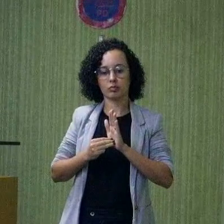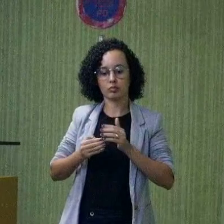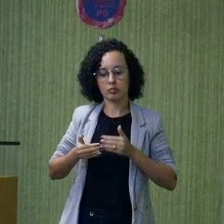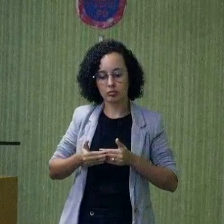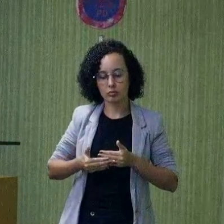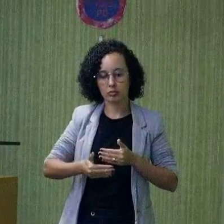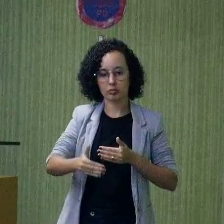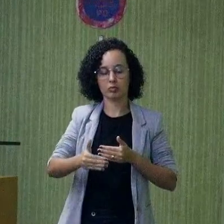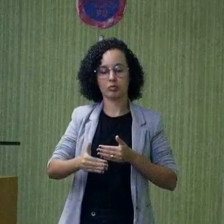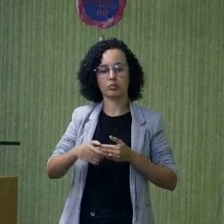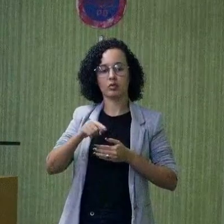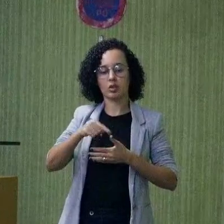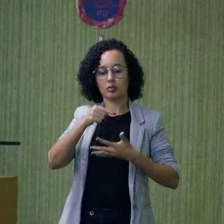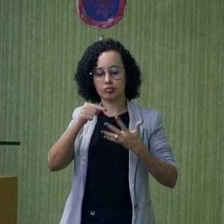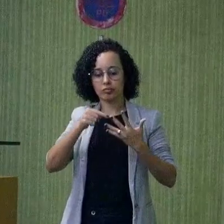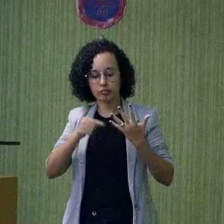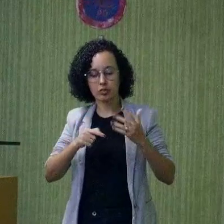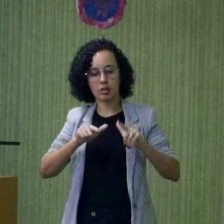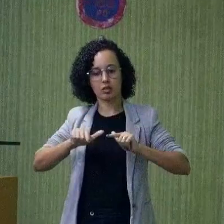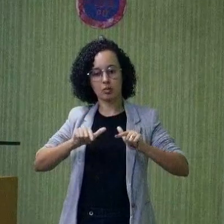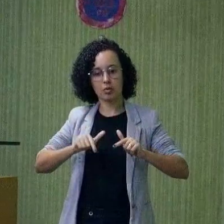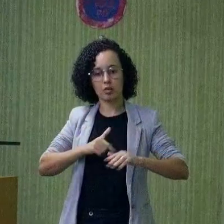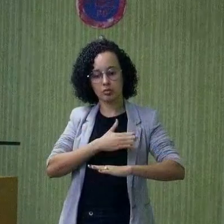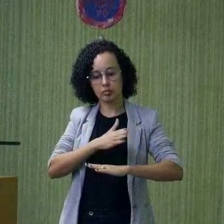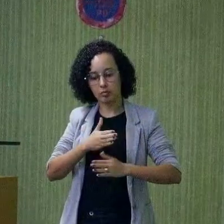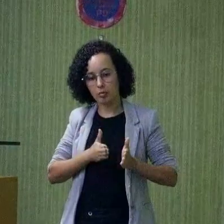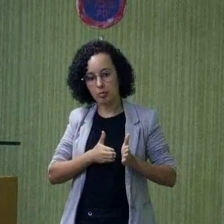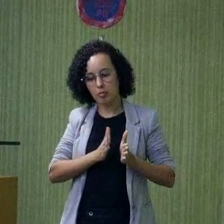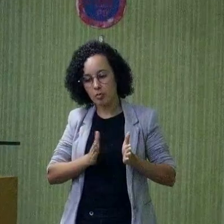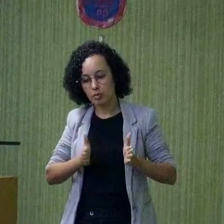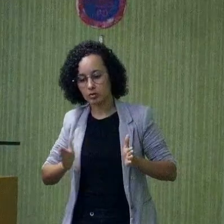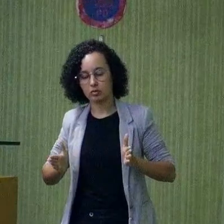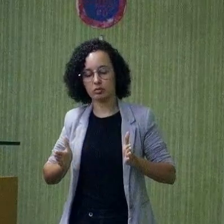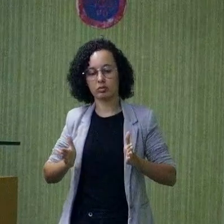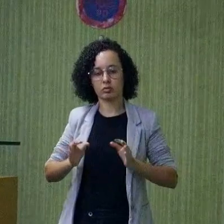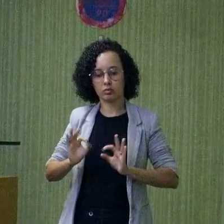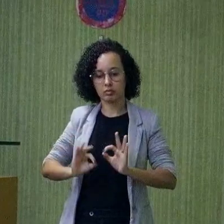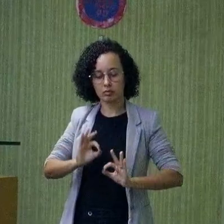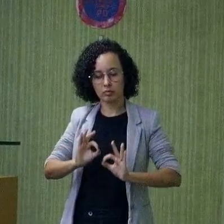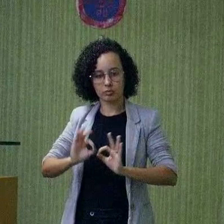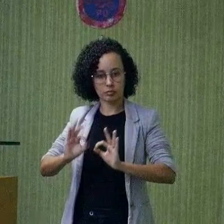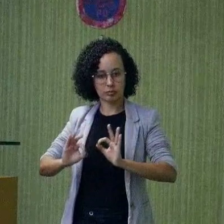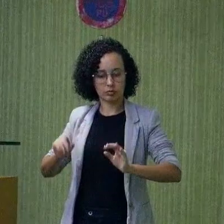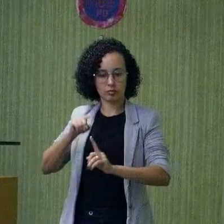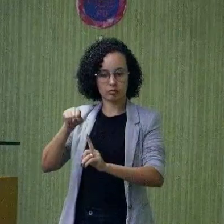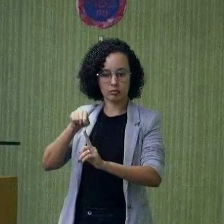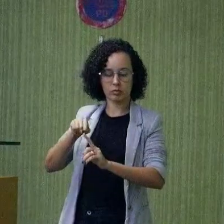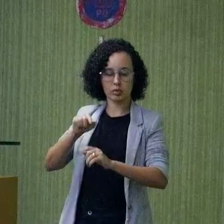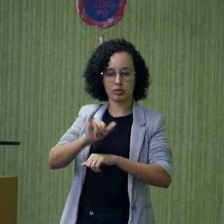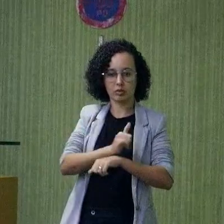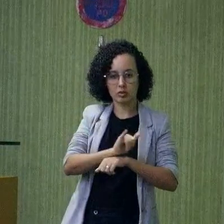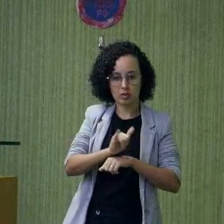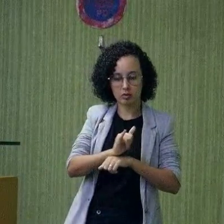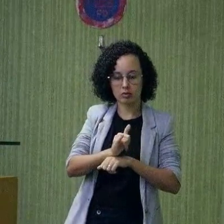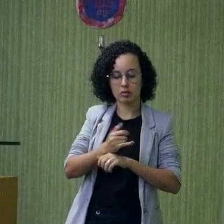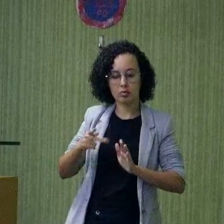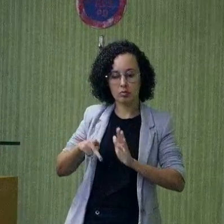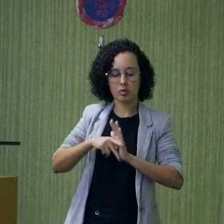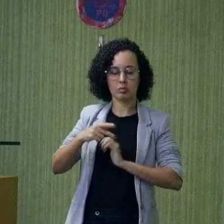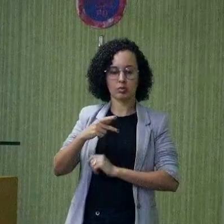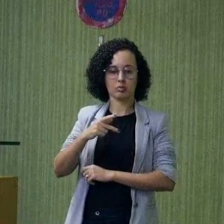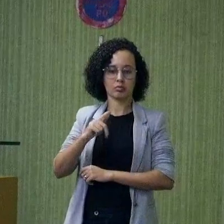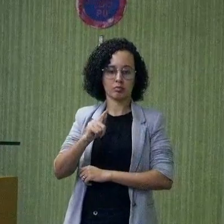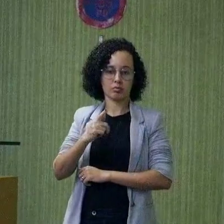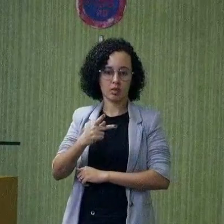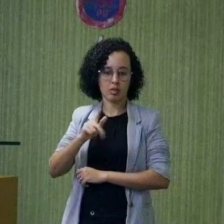quais quis se trabalhou durante todo o processo de elaboração de metas e estratégias e no próprio PL na na